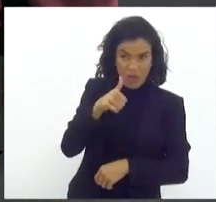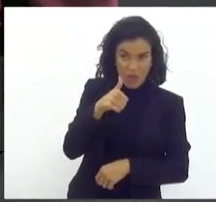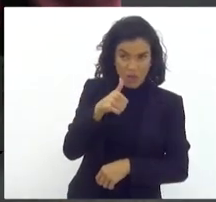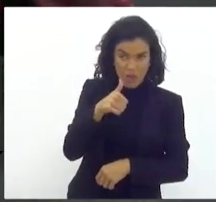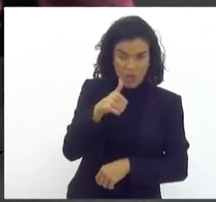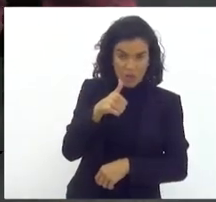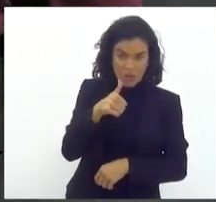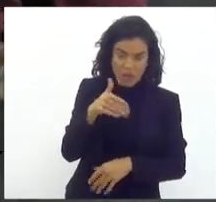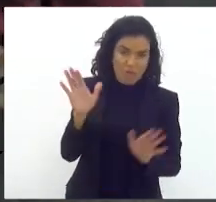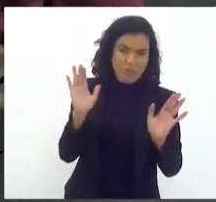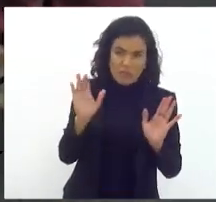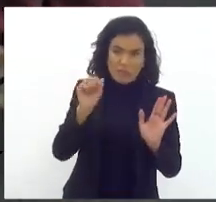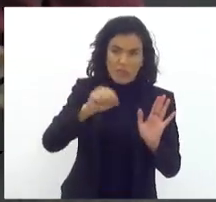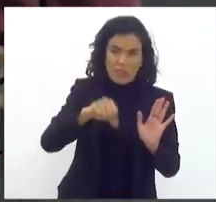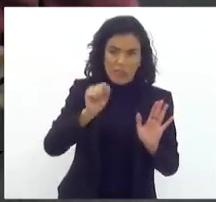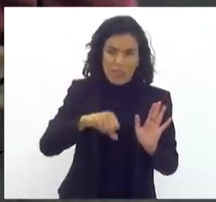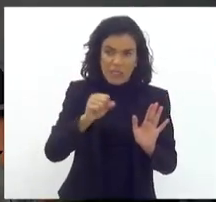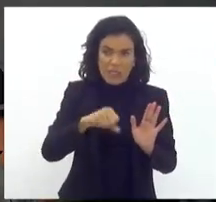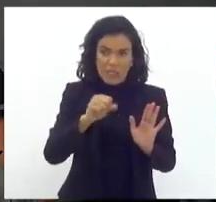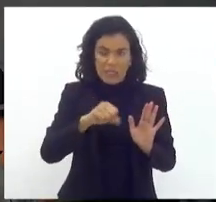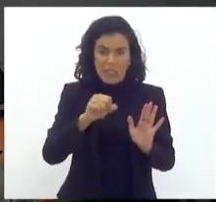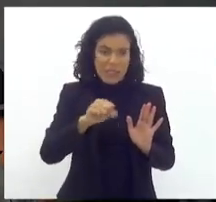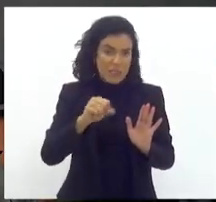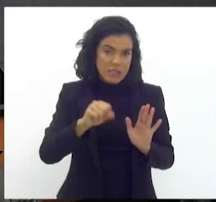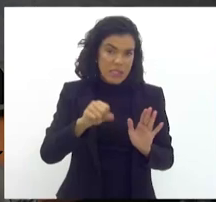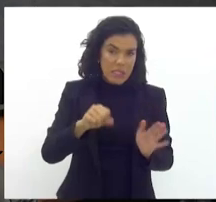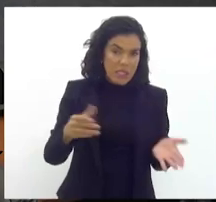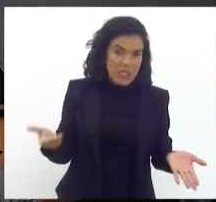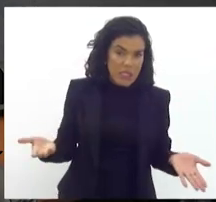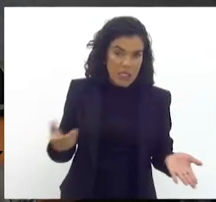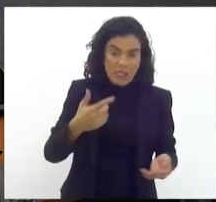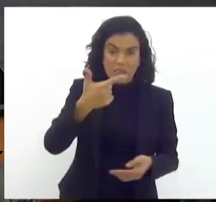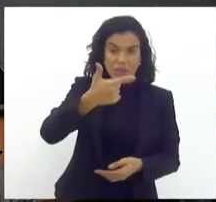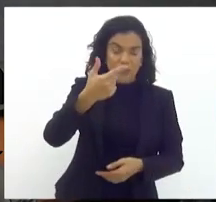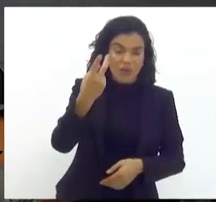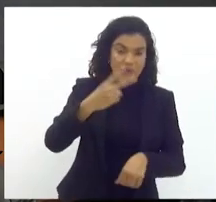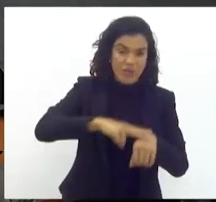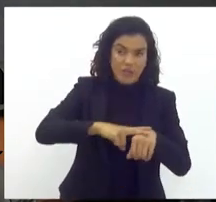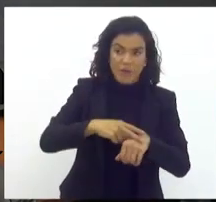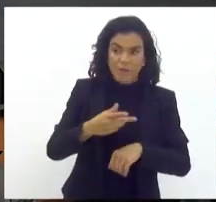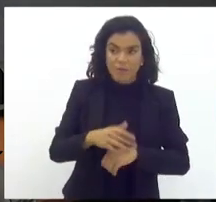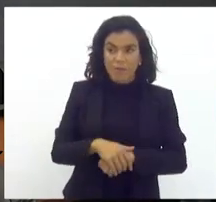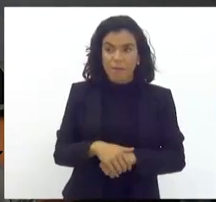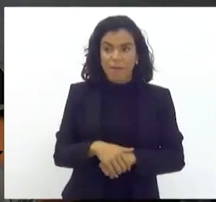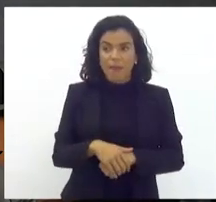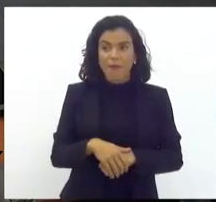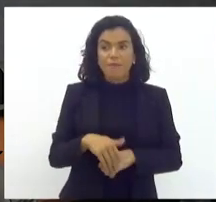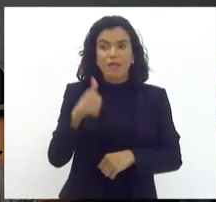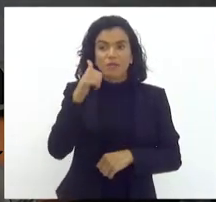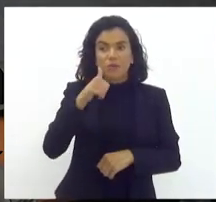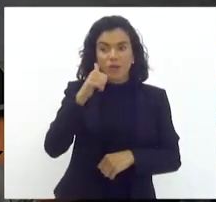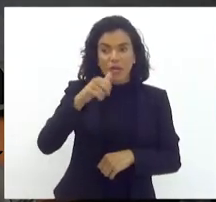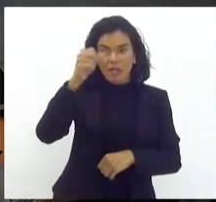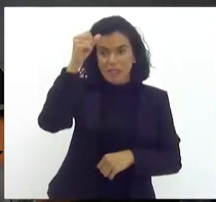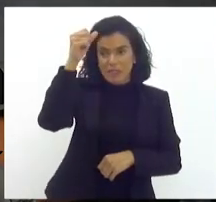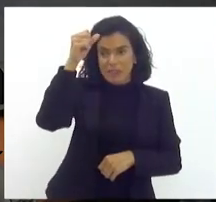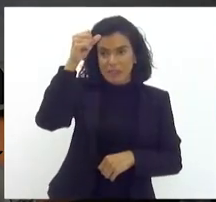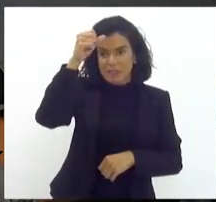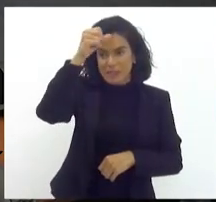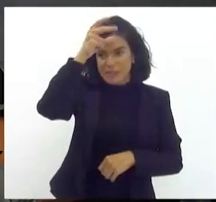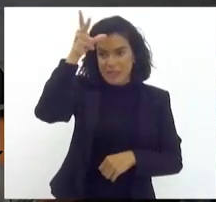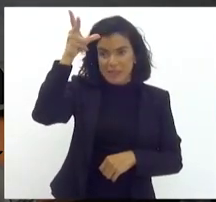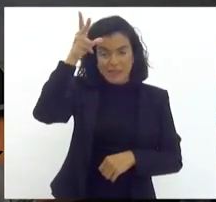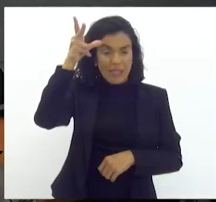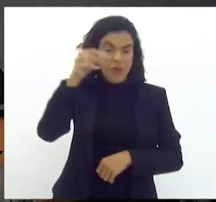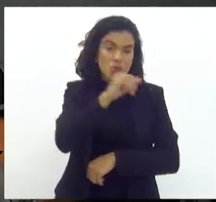Sem dúvida nenhuma é a segunda demonstração dele no governo agora eu peço para as mulheres da cidade do Rio de Janeiro que não se esqueçam